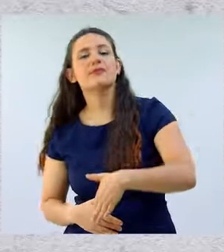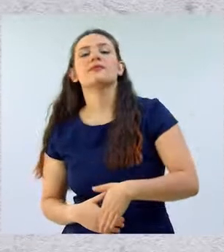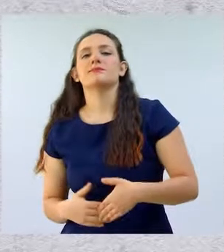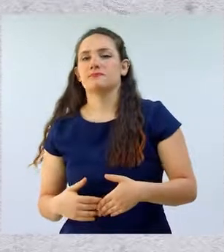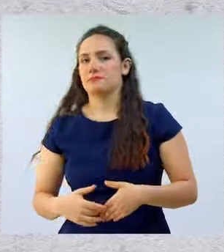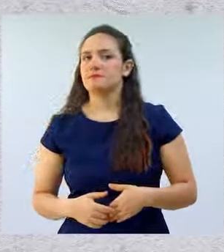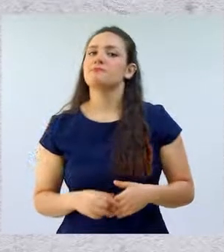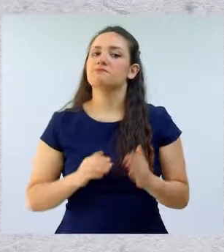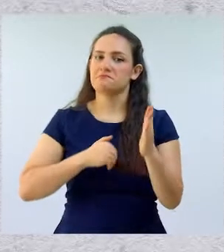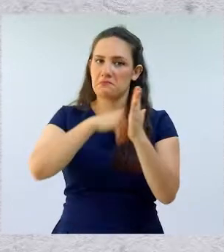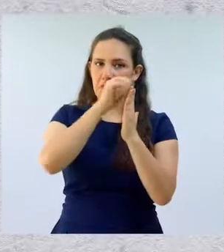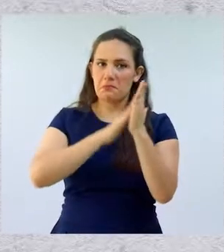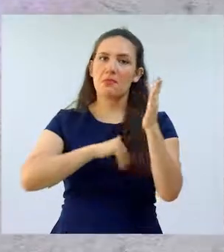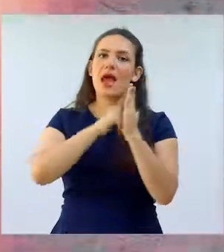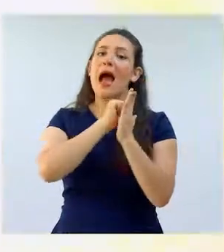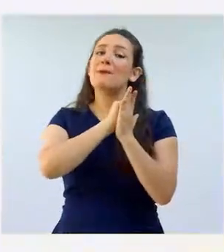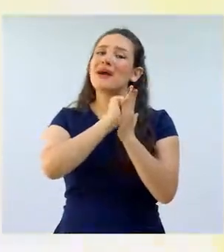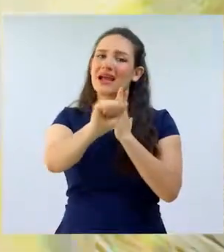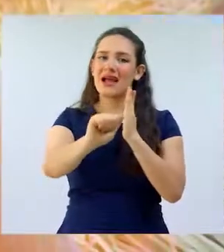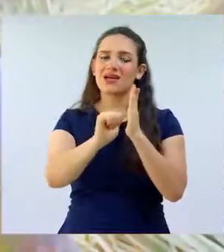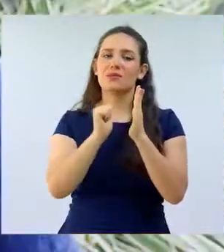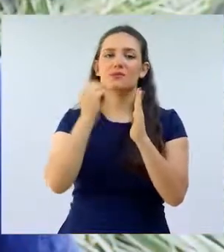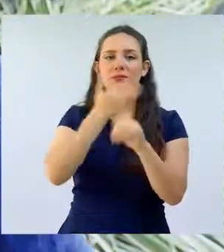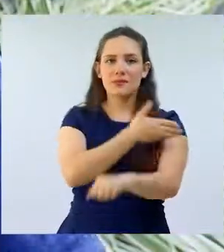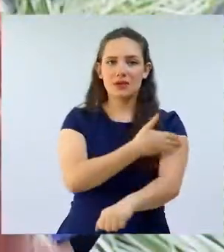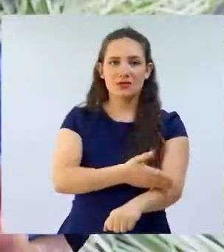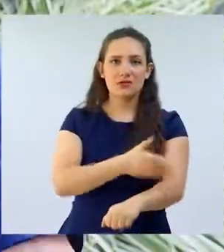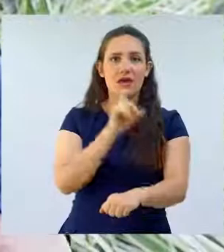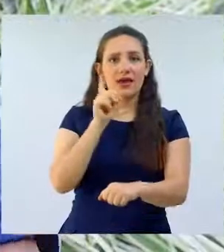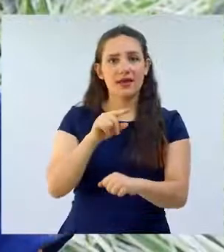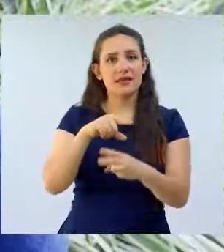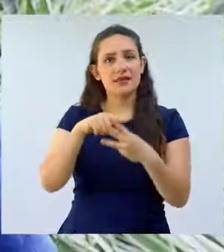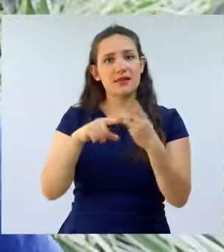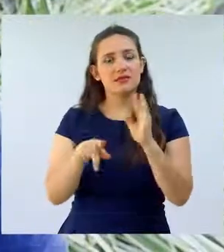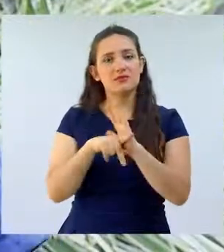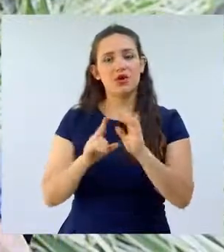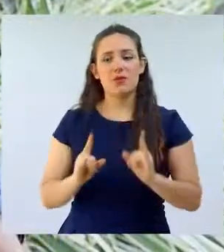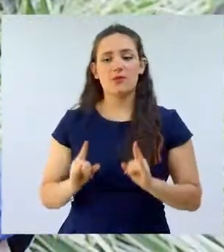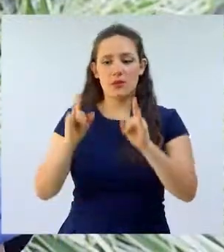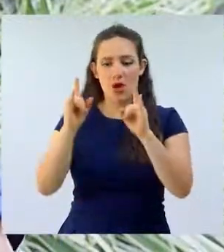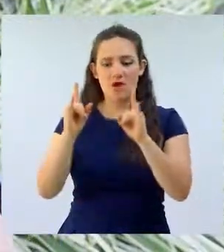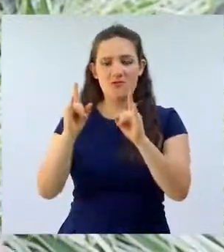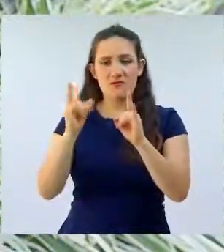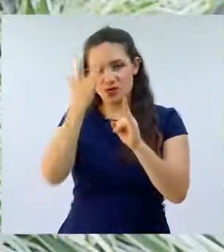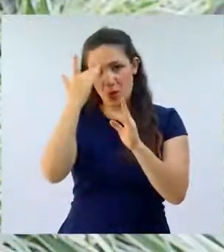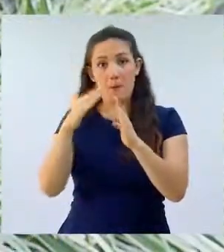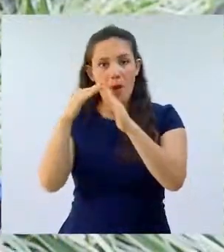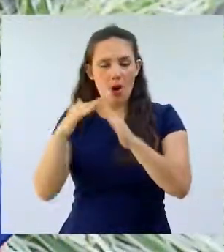nas cachoeiras. E os 3 são residenciais. Os prédios que